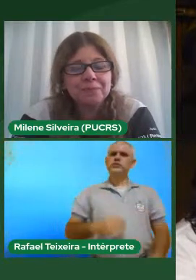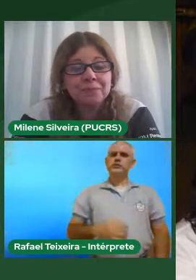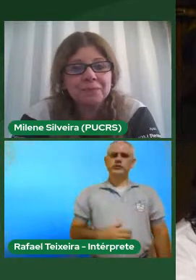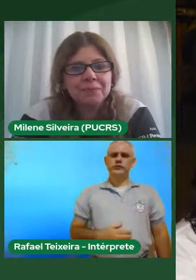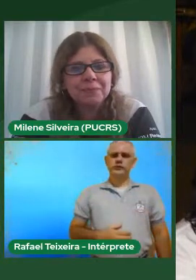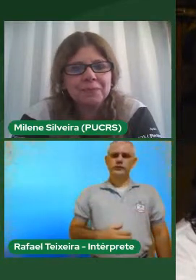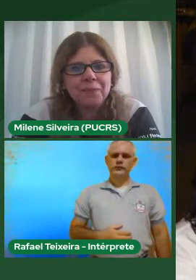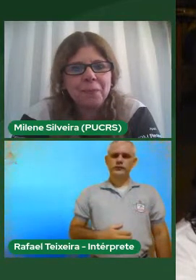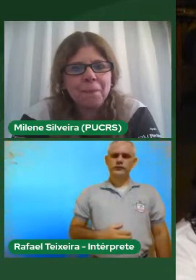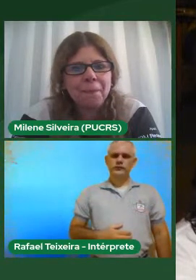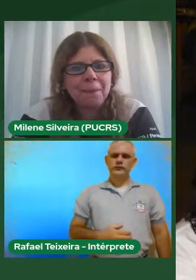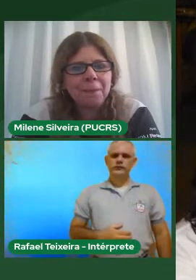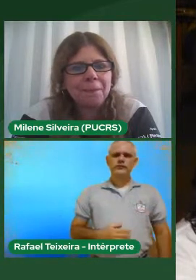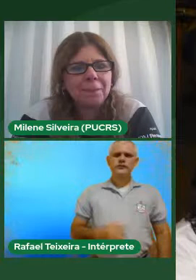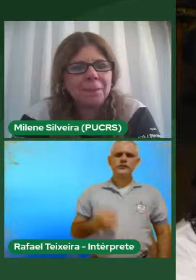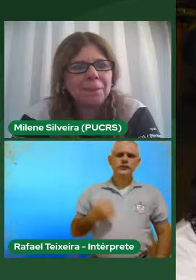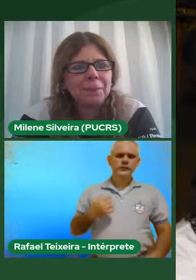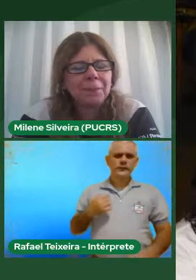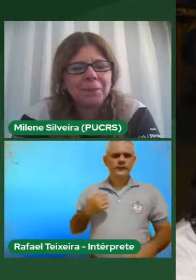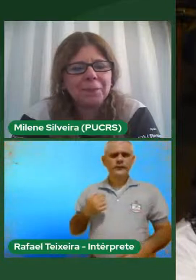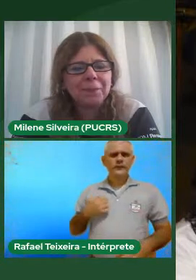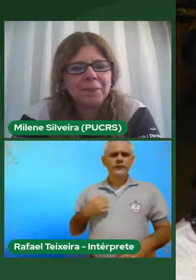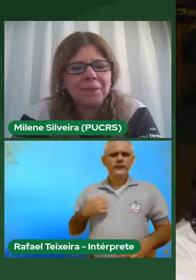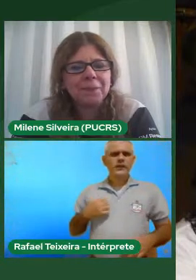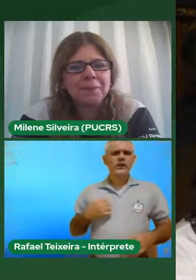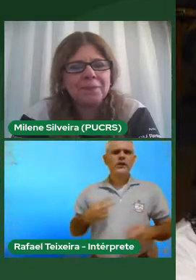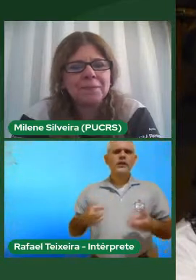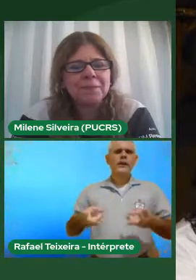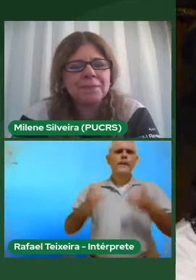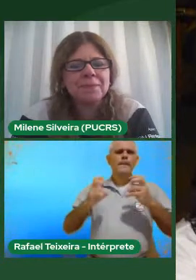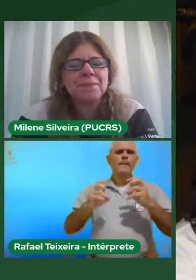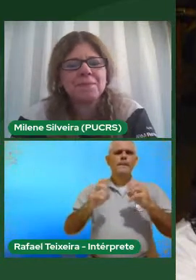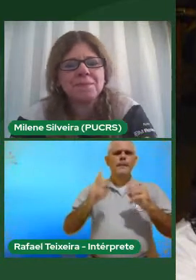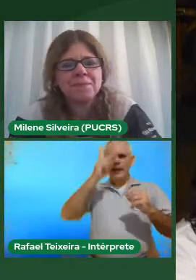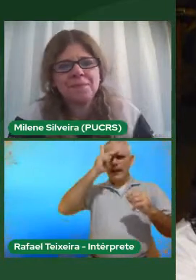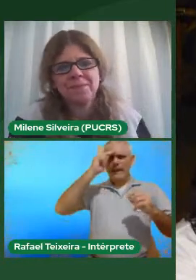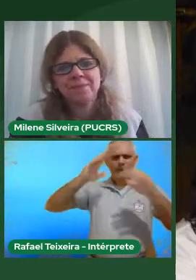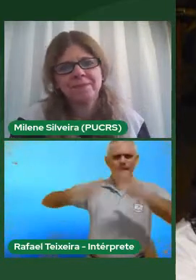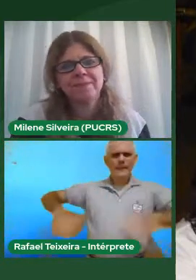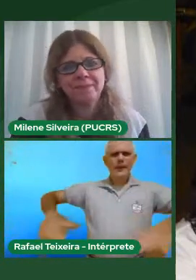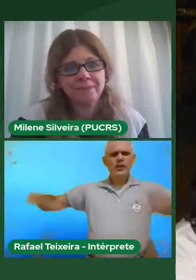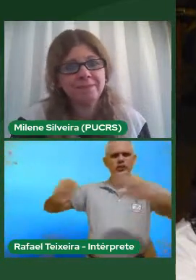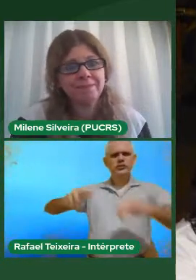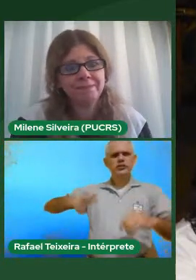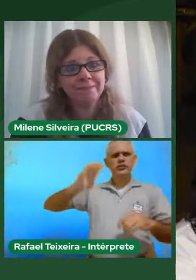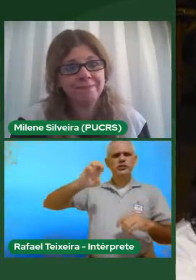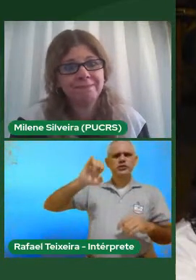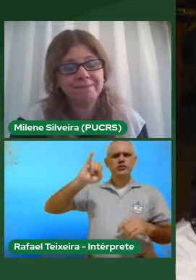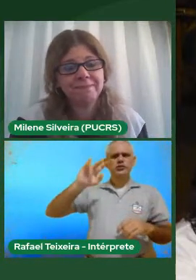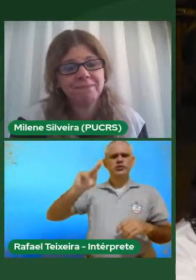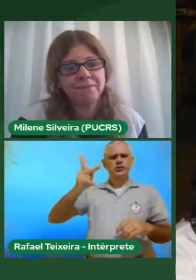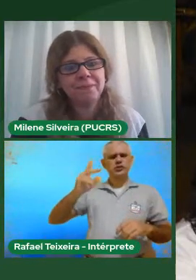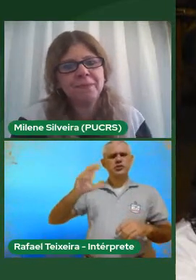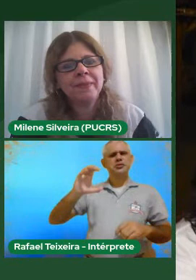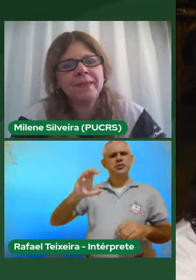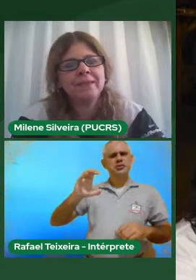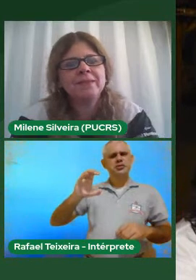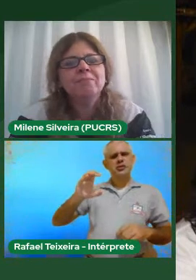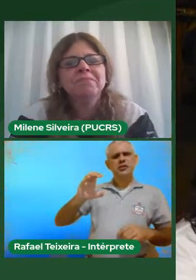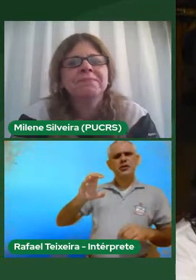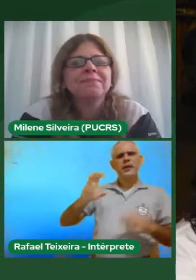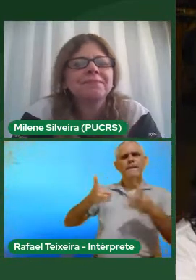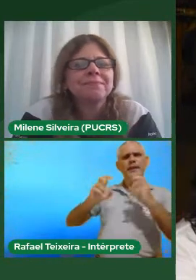longo dos anos, dentre todos os que investiram no Wake, acho que a Milene teve um papel de destaque por sempre ter estado